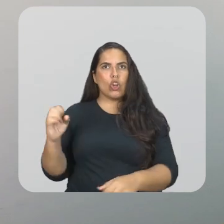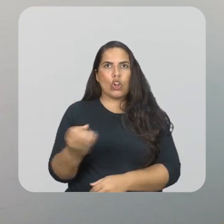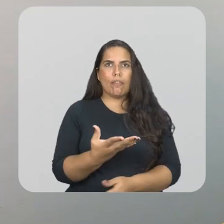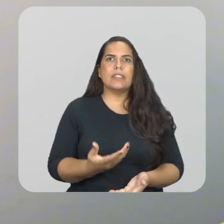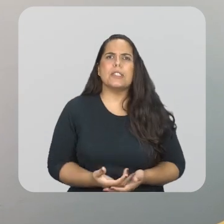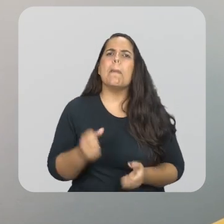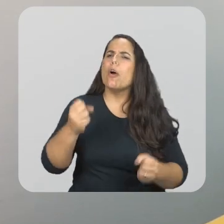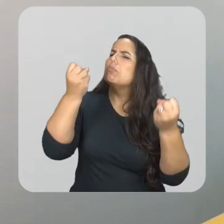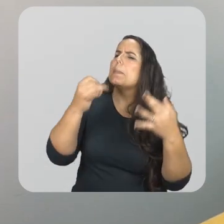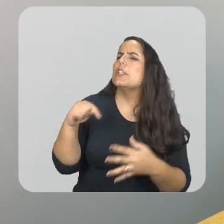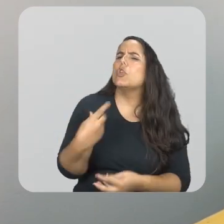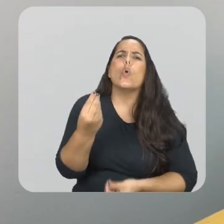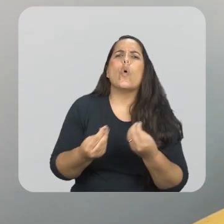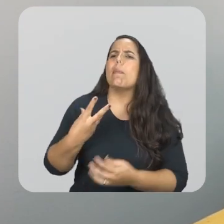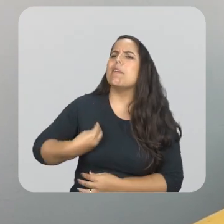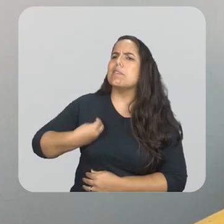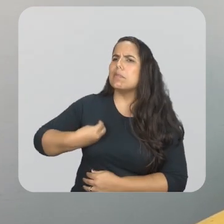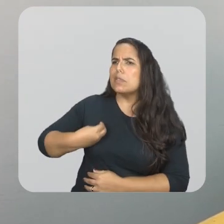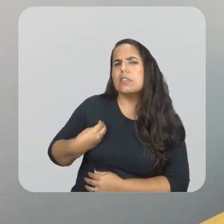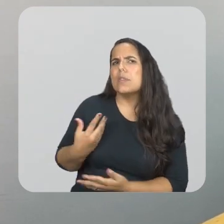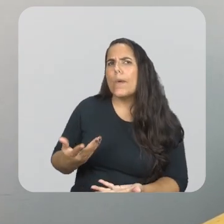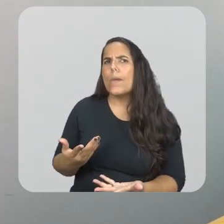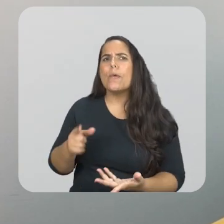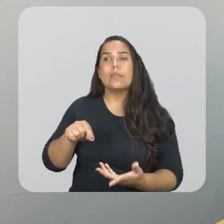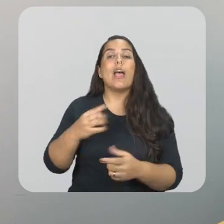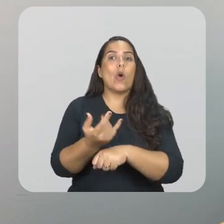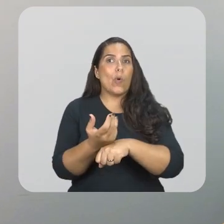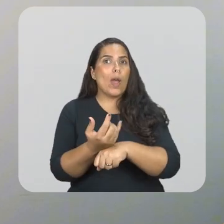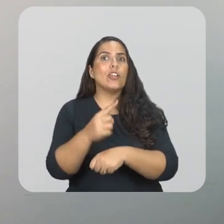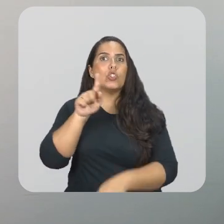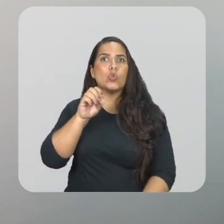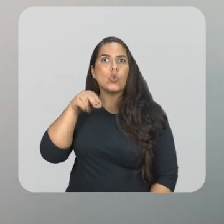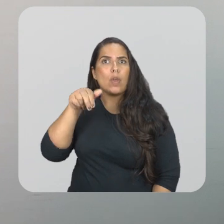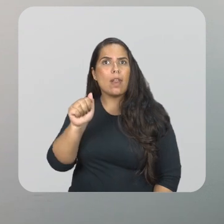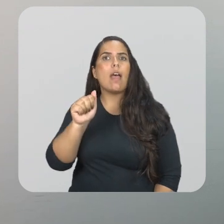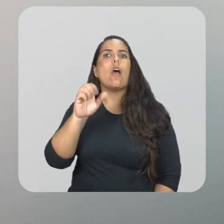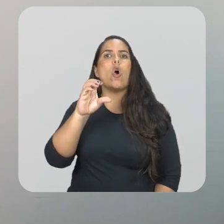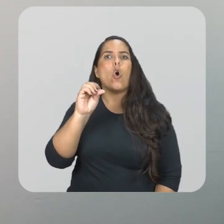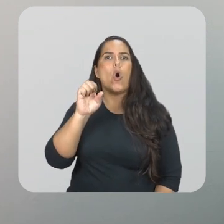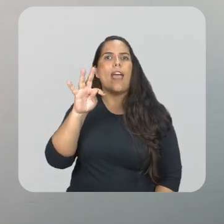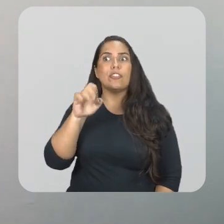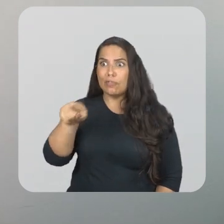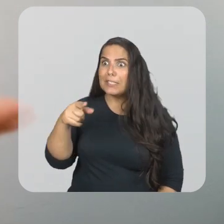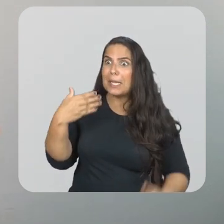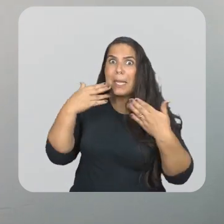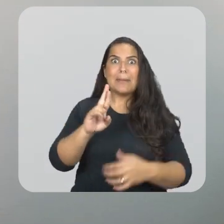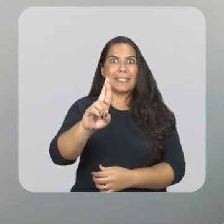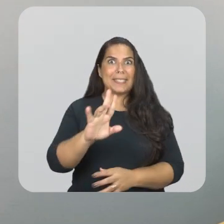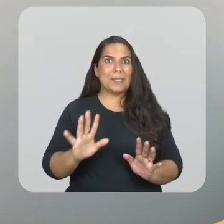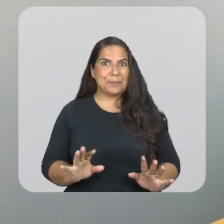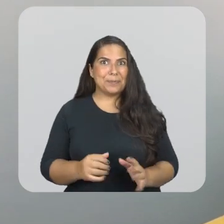inovação. Você pode contar pra gente como é que foi essa participação da UERJ Zona Oeste nesse evento tão importante? E a senhora